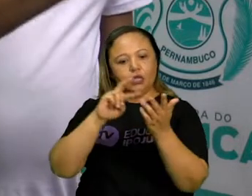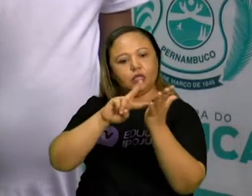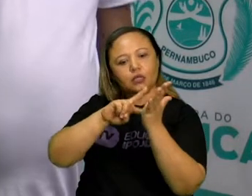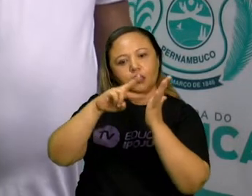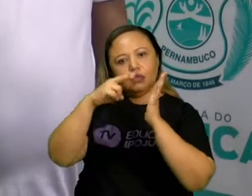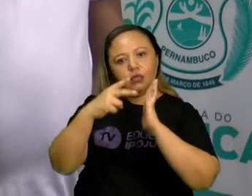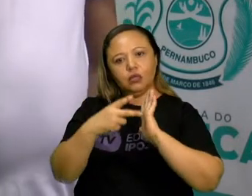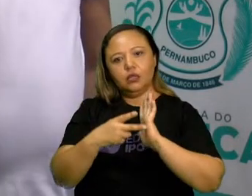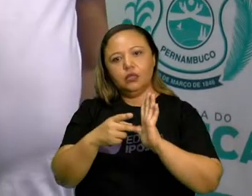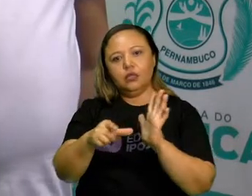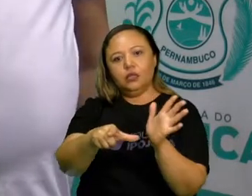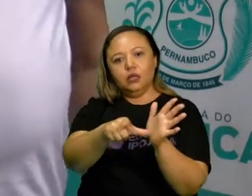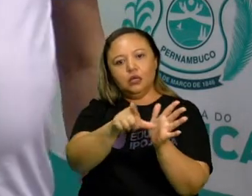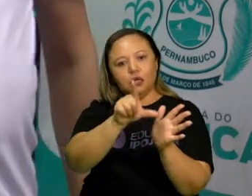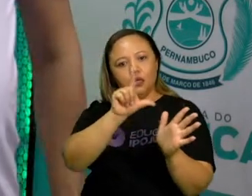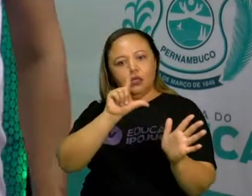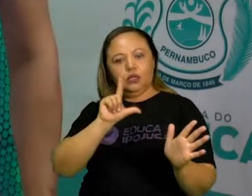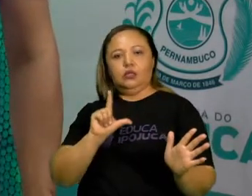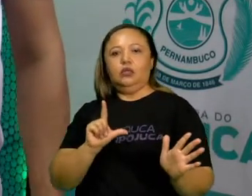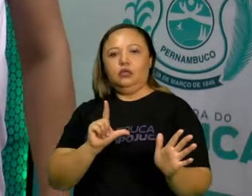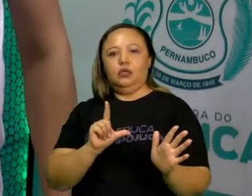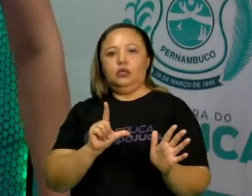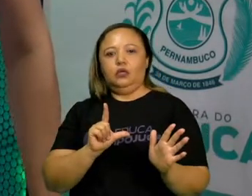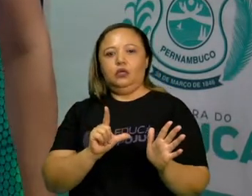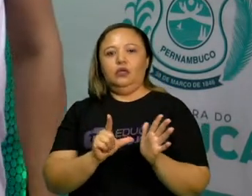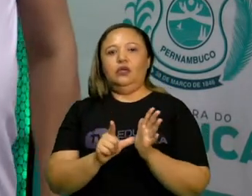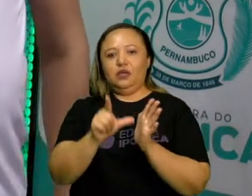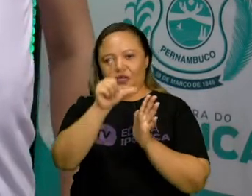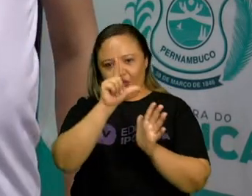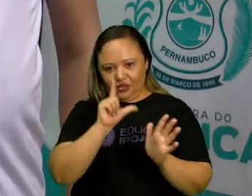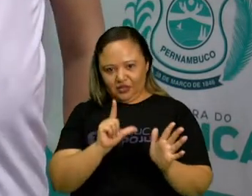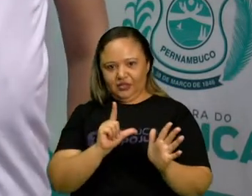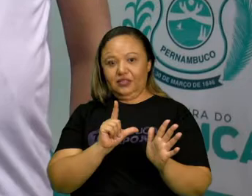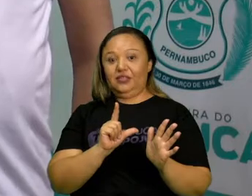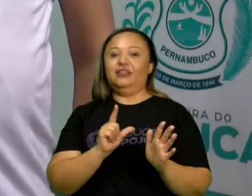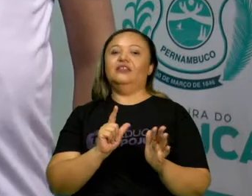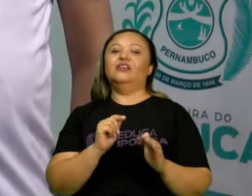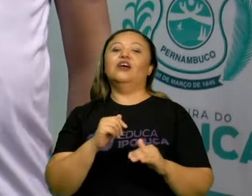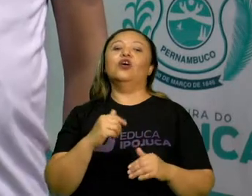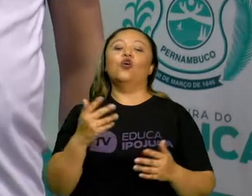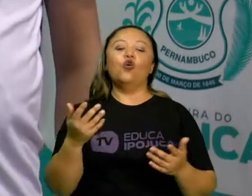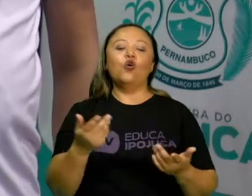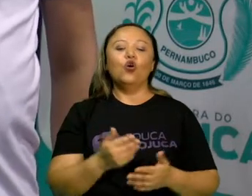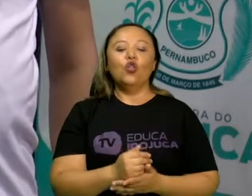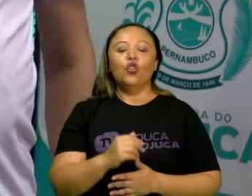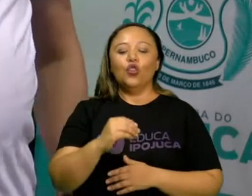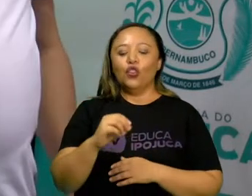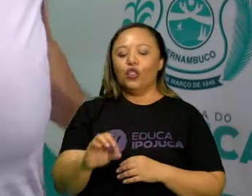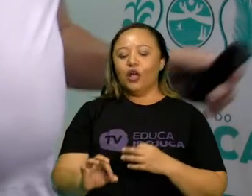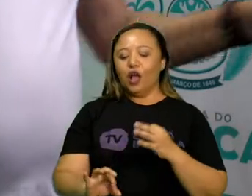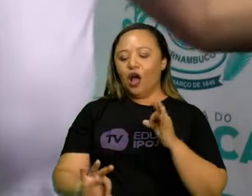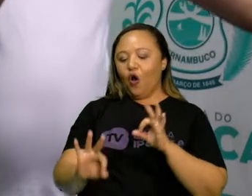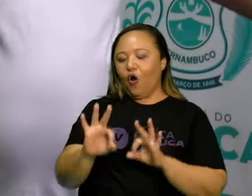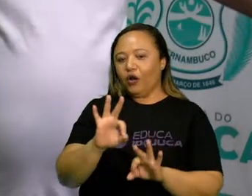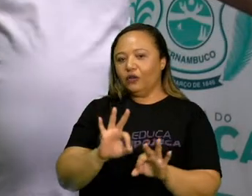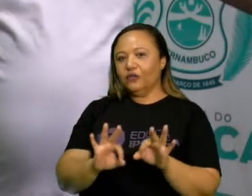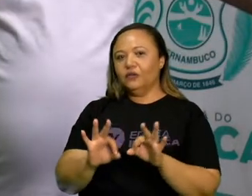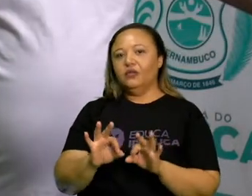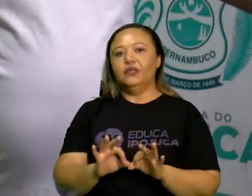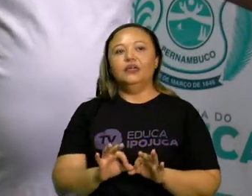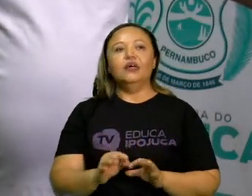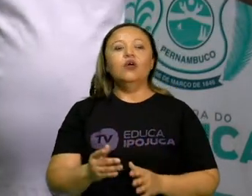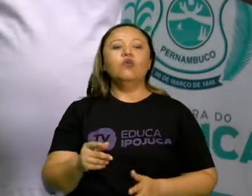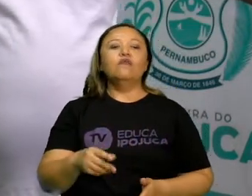então pré-produção é o que vem antes da produção nessa